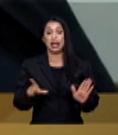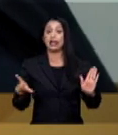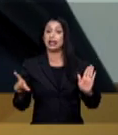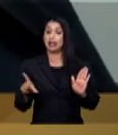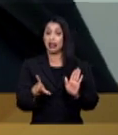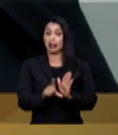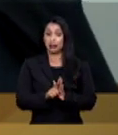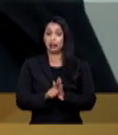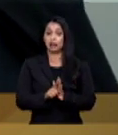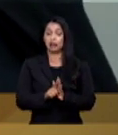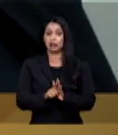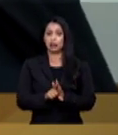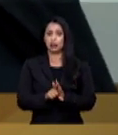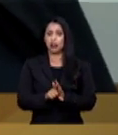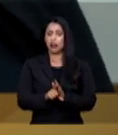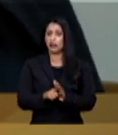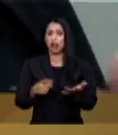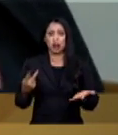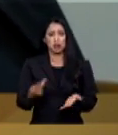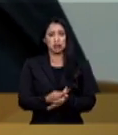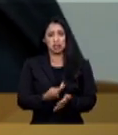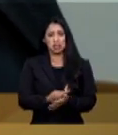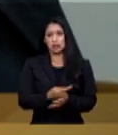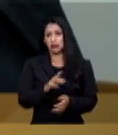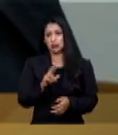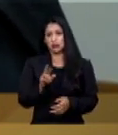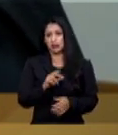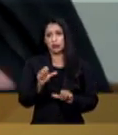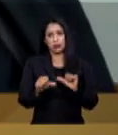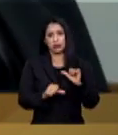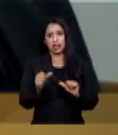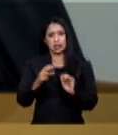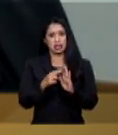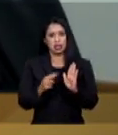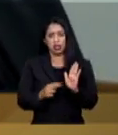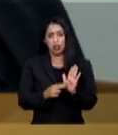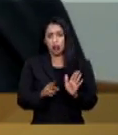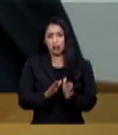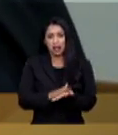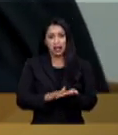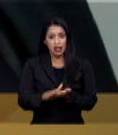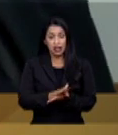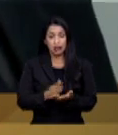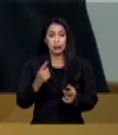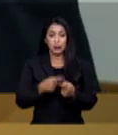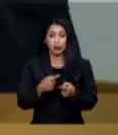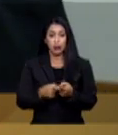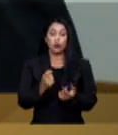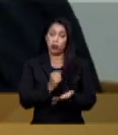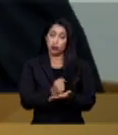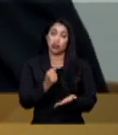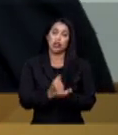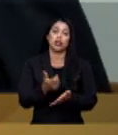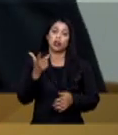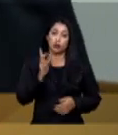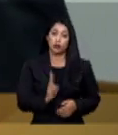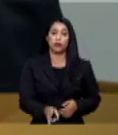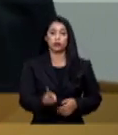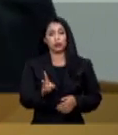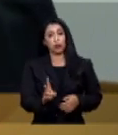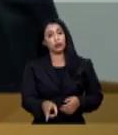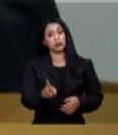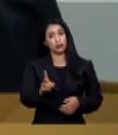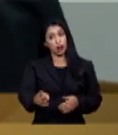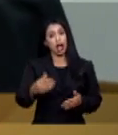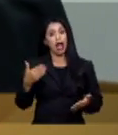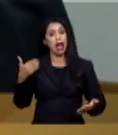estavam em plena eficácia. Não houve uma revogação da norma porque esses contratos foram revalidados e continuam até a